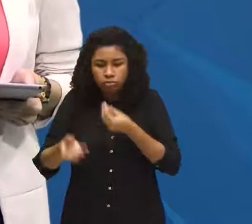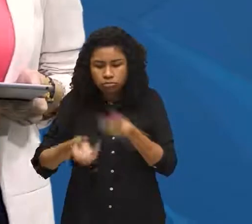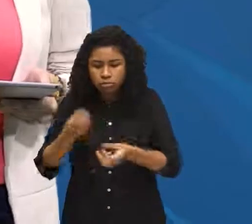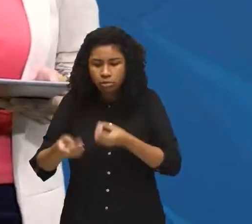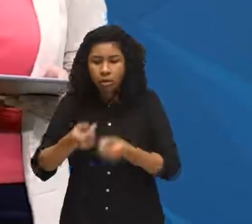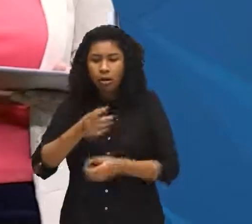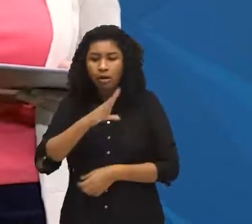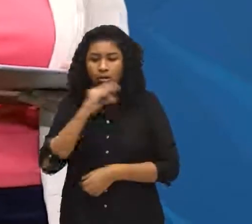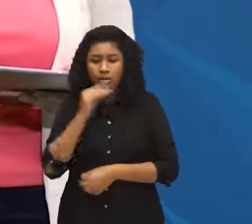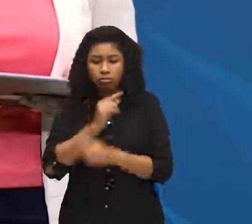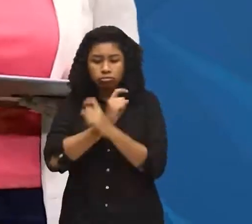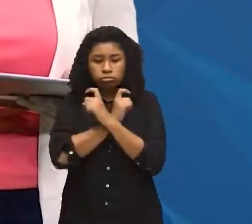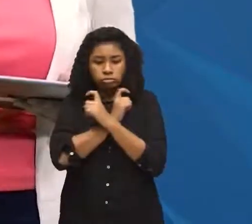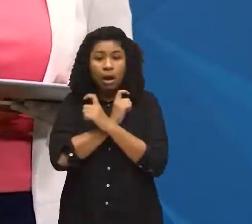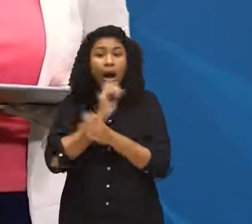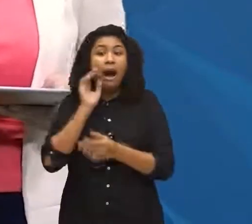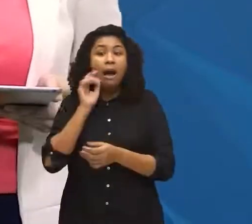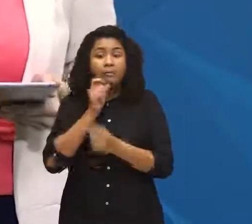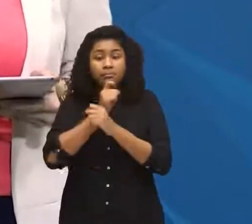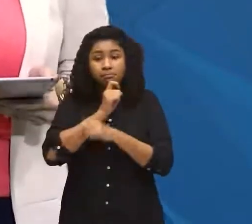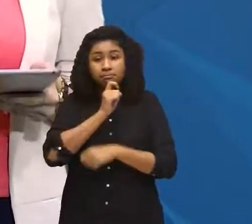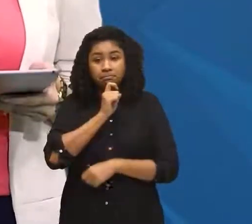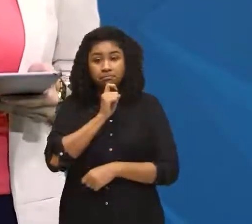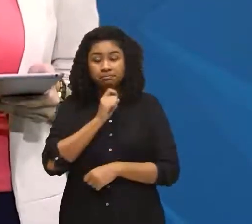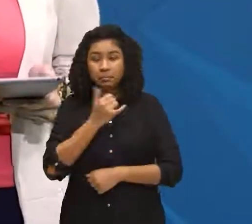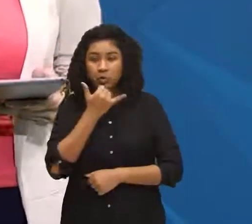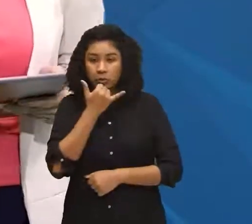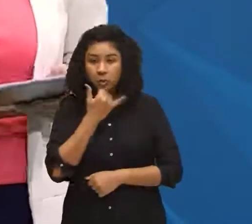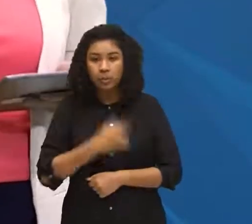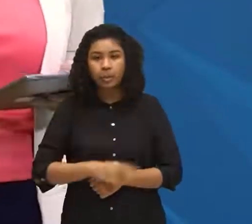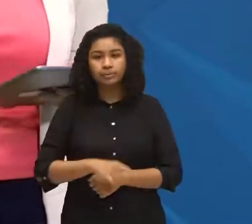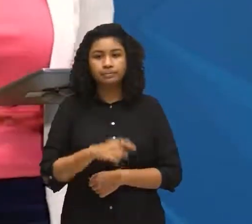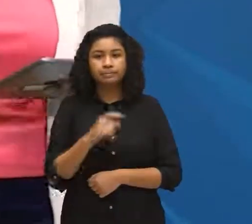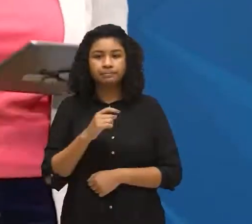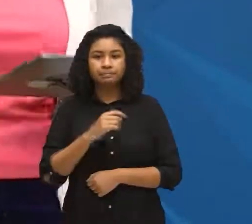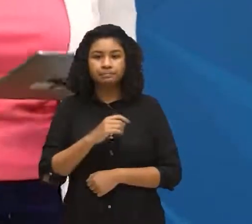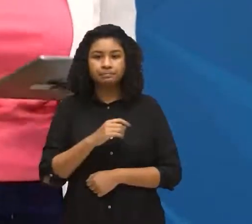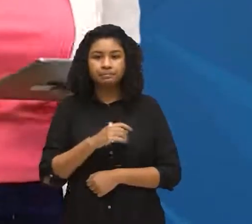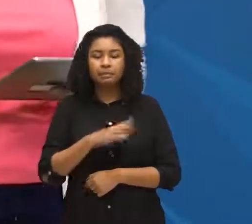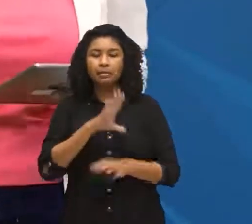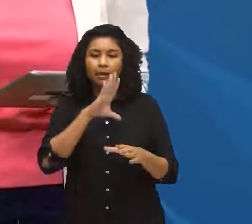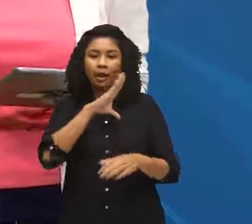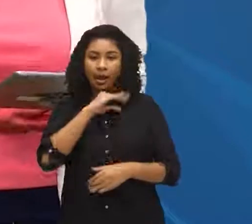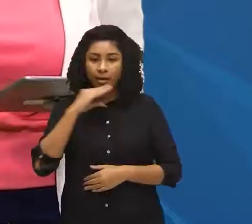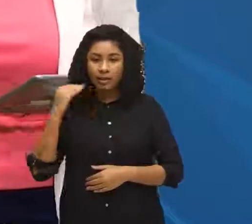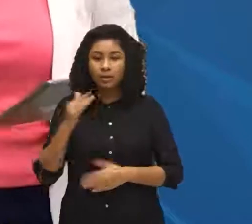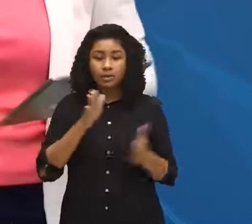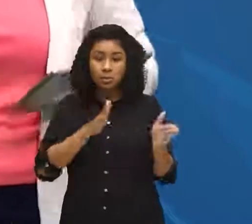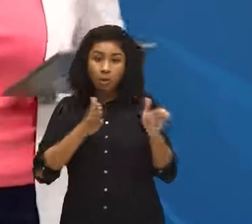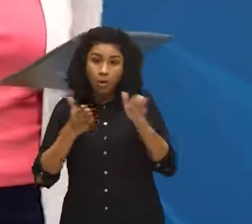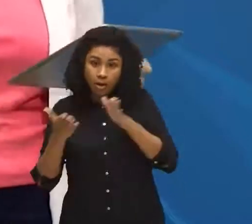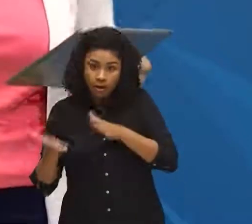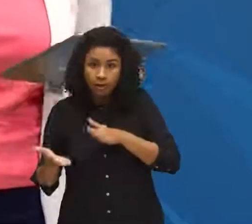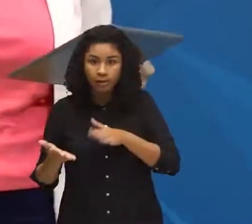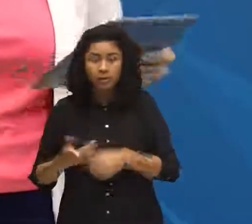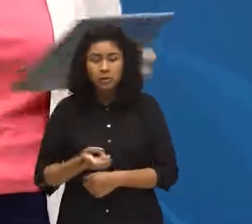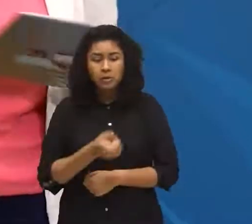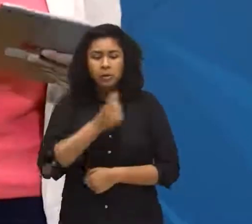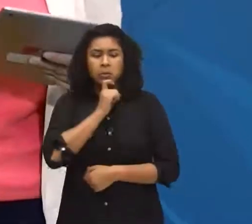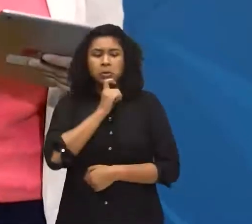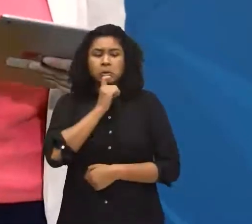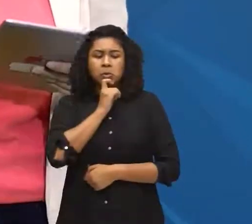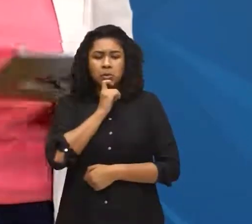falsa, tá bom? Cuidado ao compartilhar esse tipo de notícia. E é um exemplo daquele tipo de fake news onde a gente pega